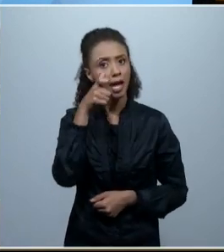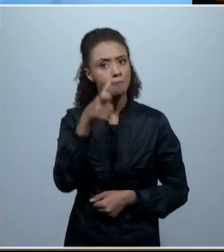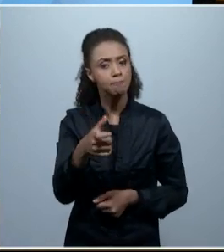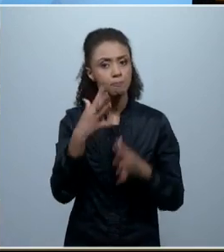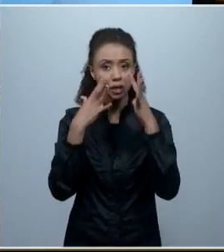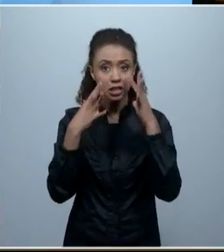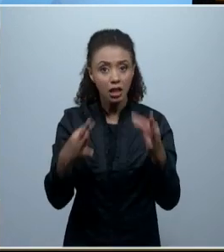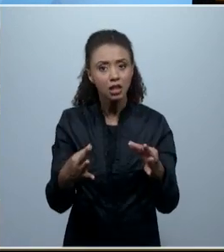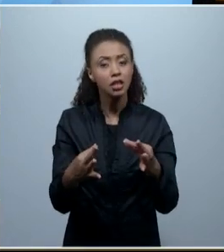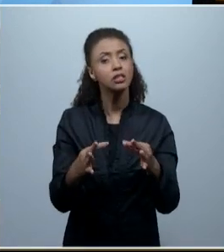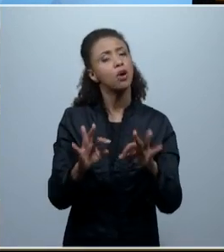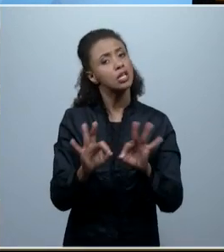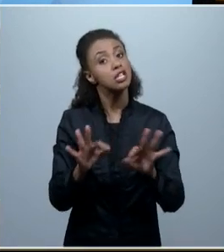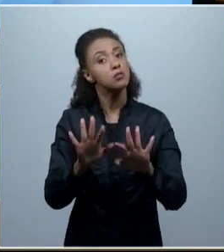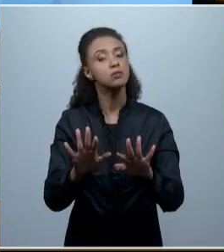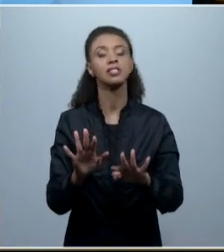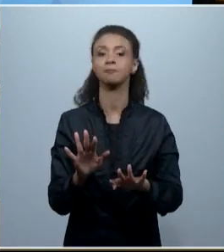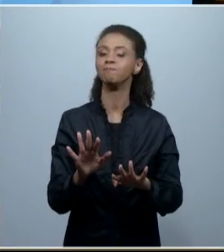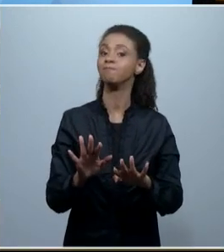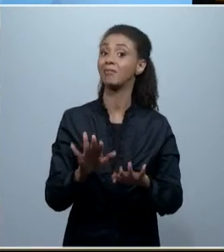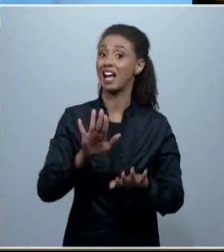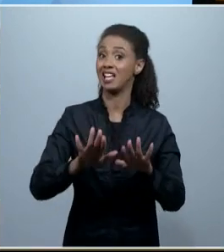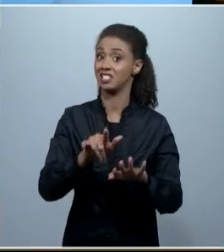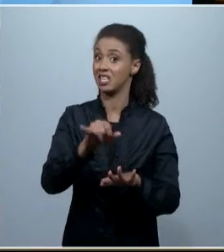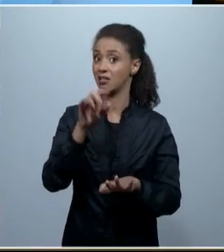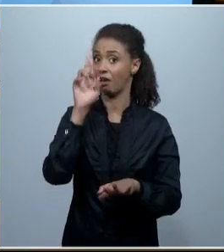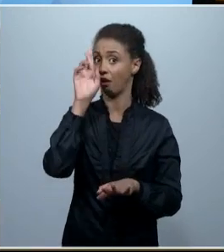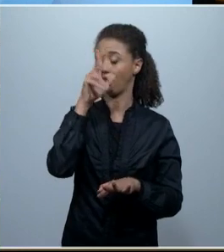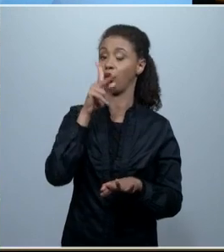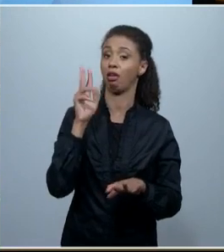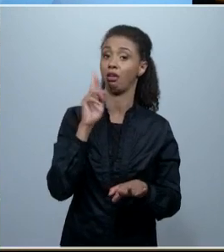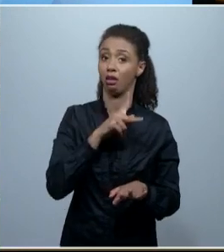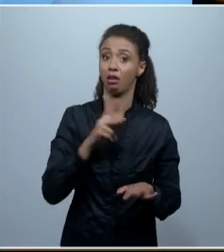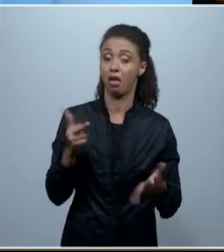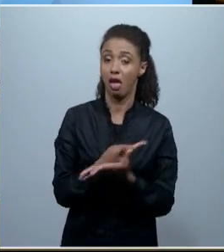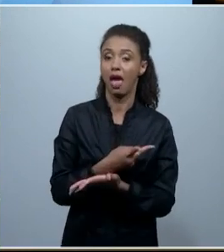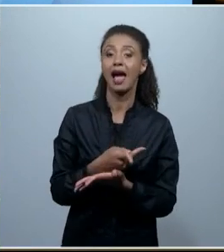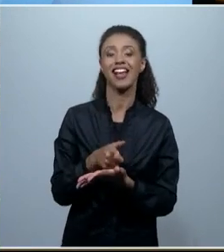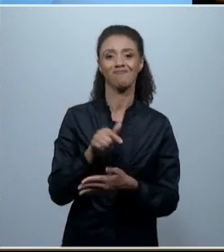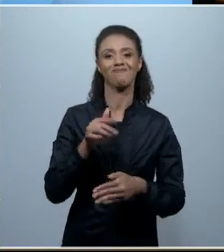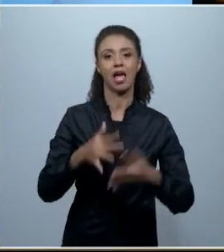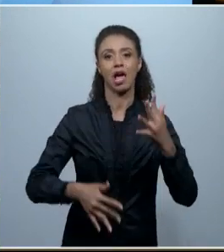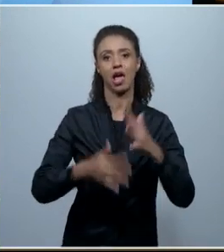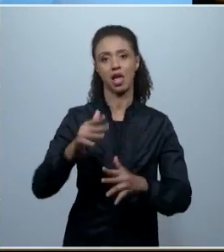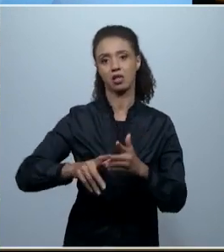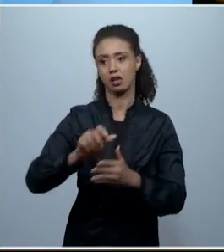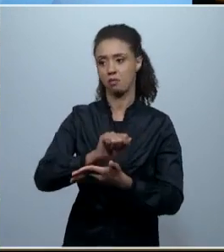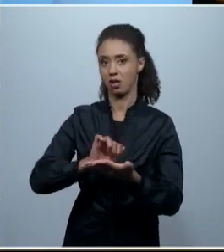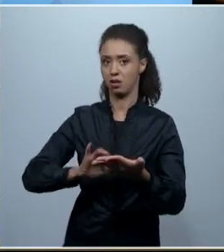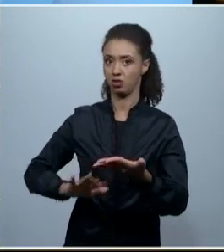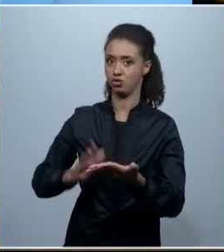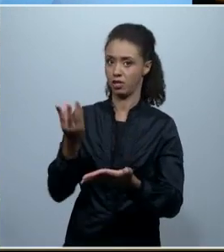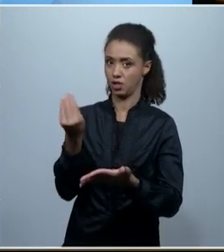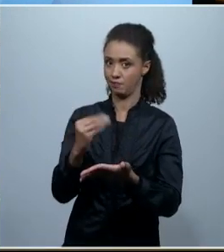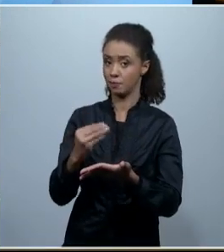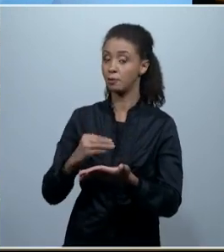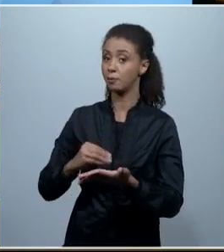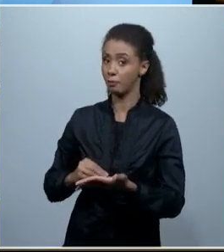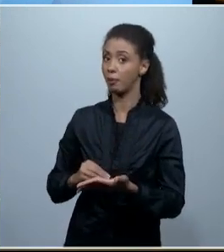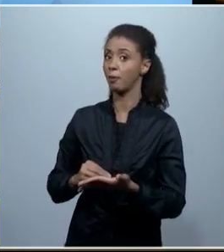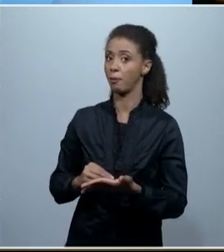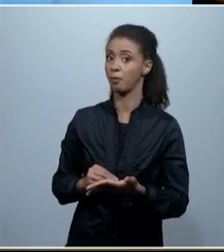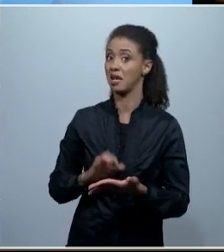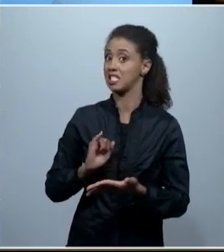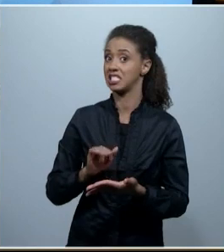podem ser a um impecilho para você fazer algum exercício se você não souber muito bem a essas definições